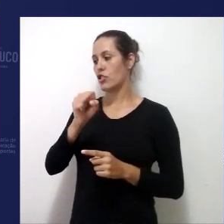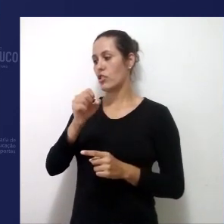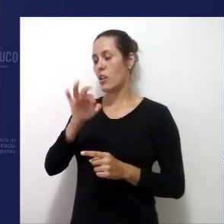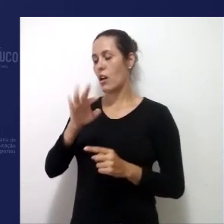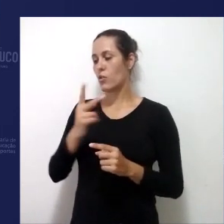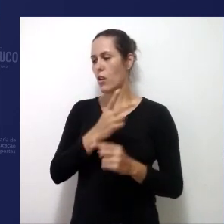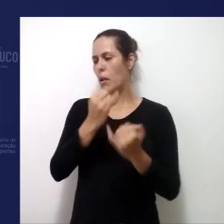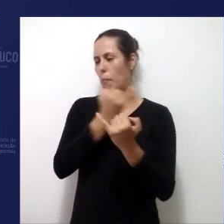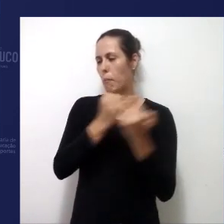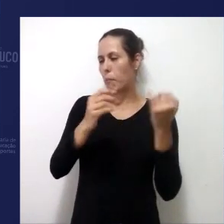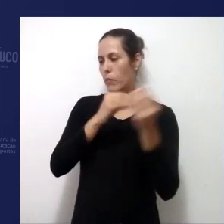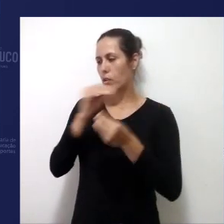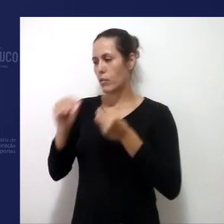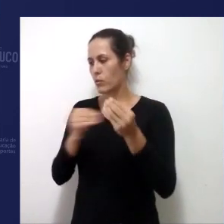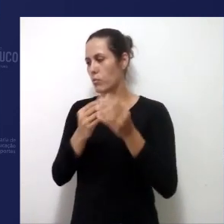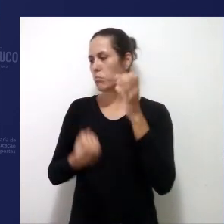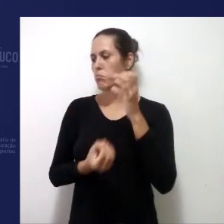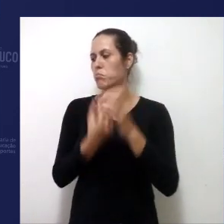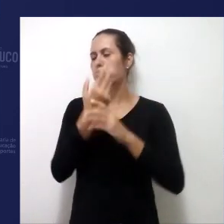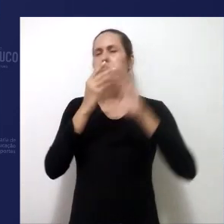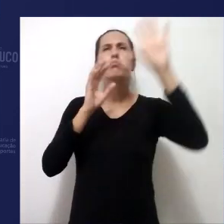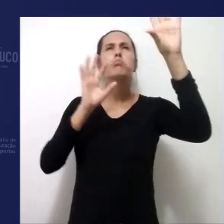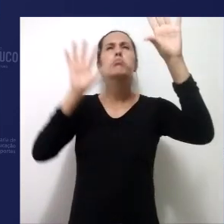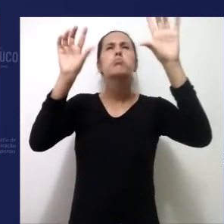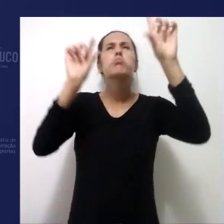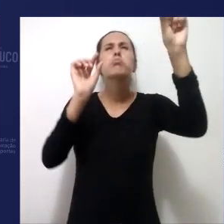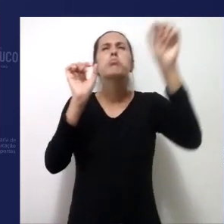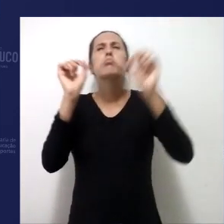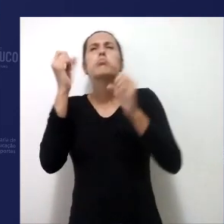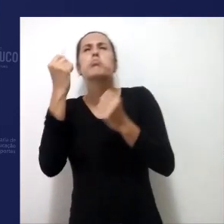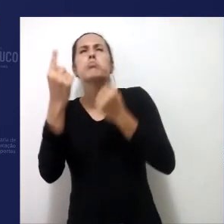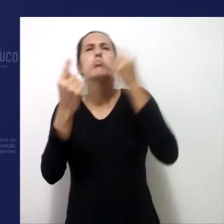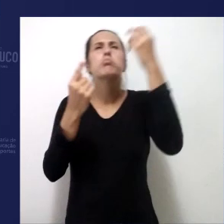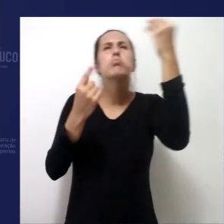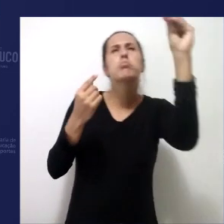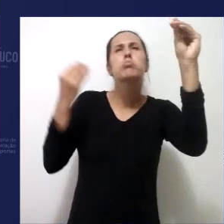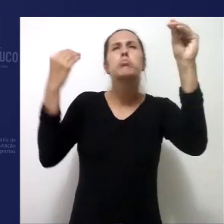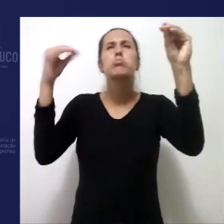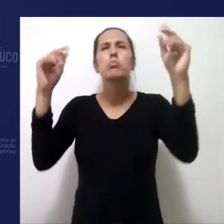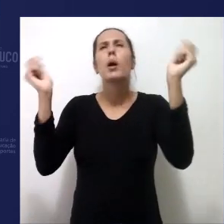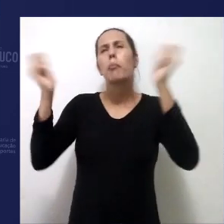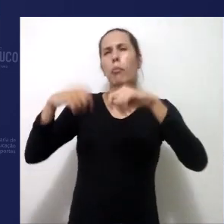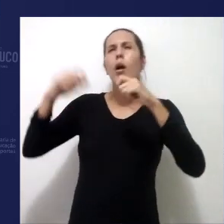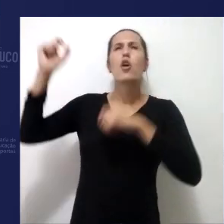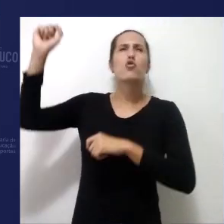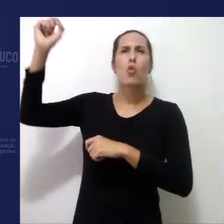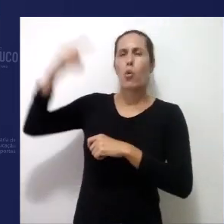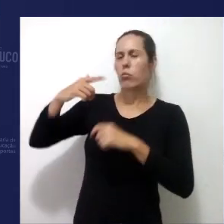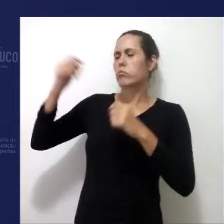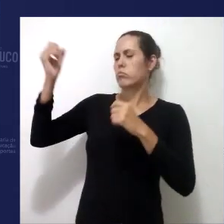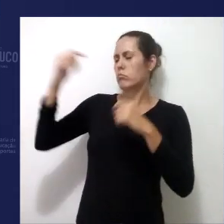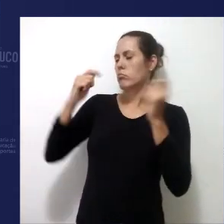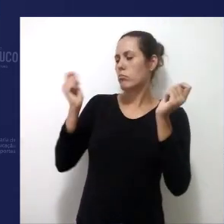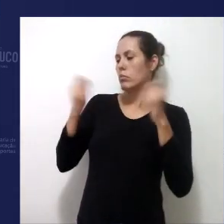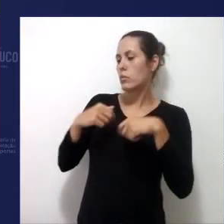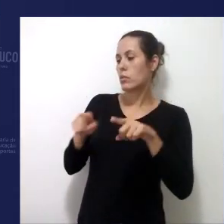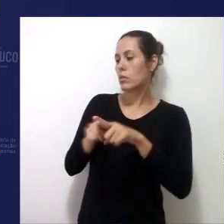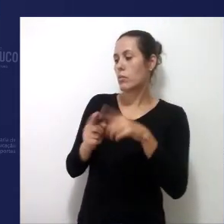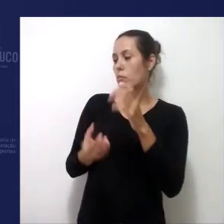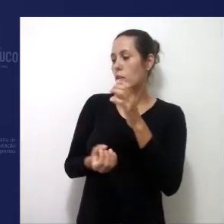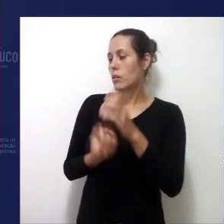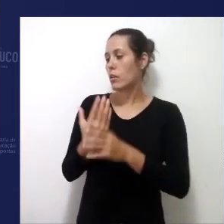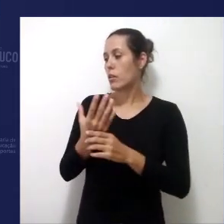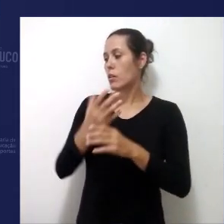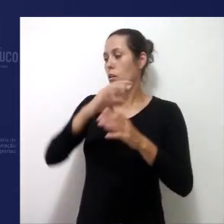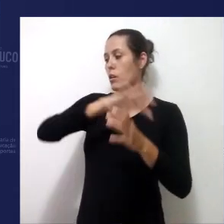fina, mantendo-se a aparência de um lençol sobre o céu. Permite uma grande passagem de luz solar e, em alguns casos,